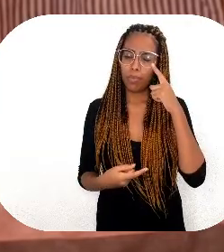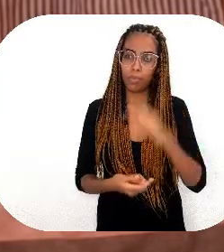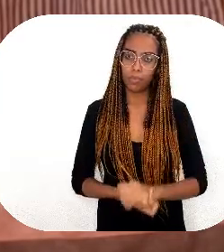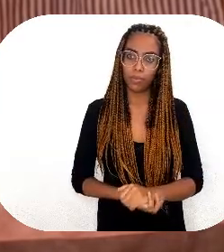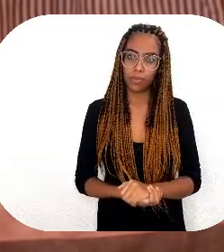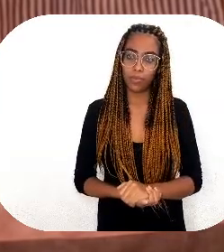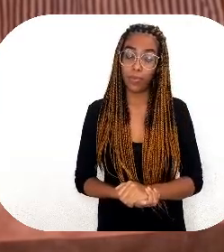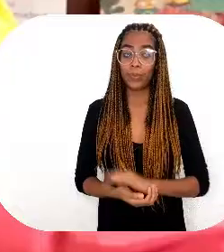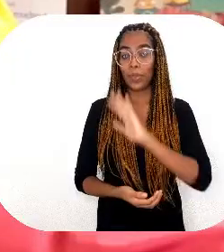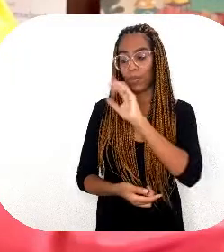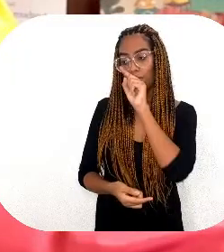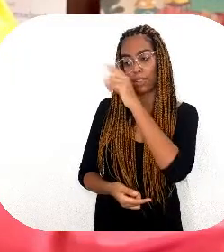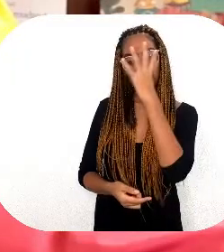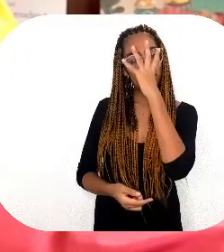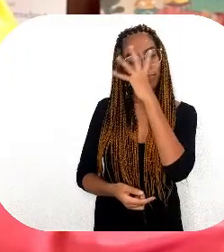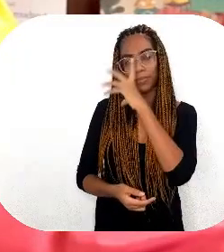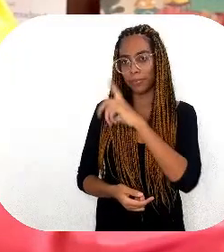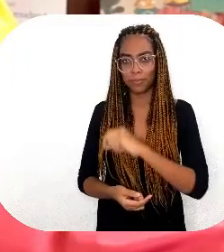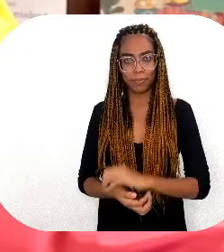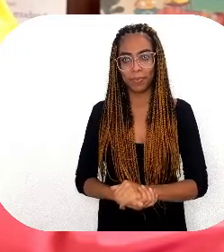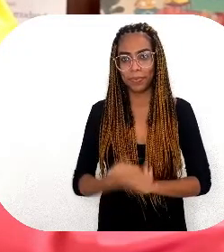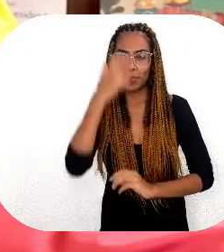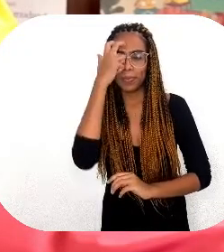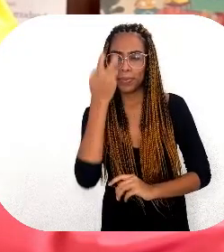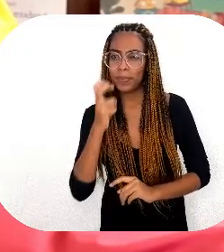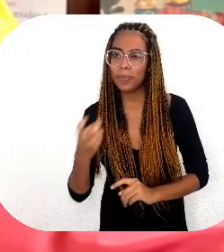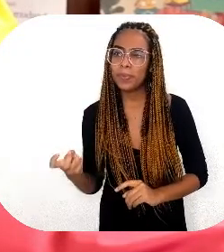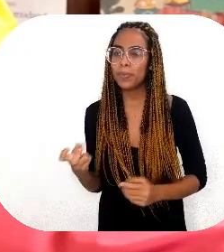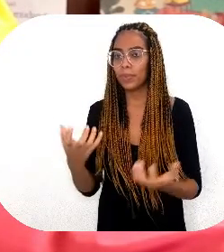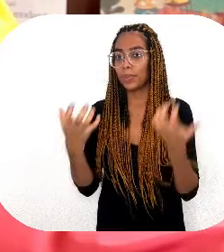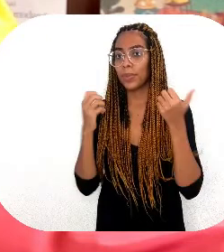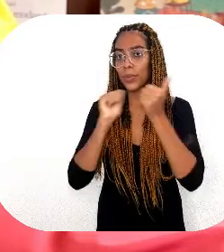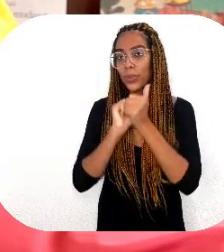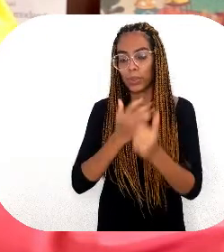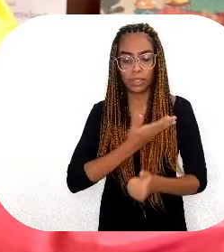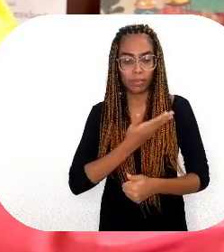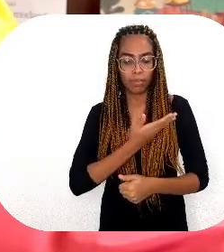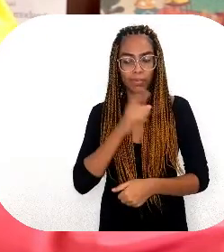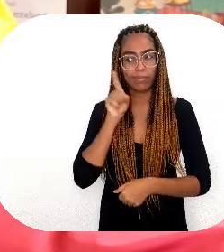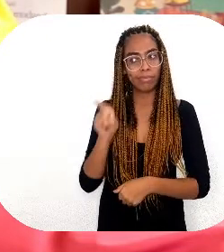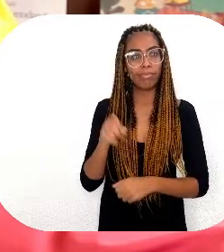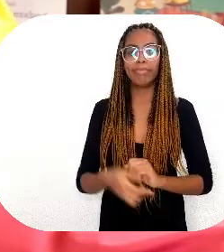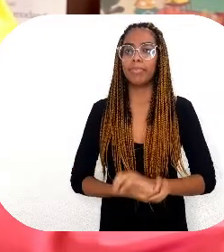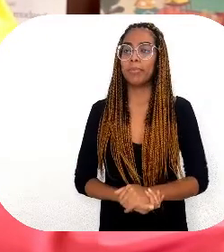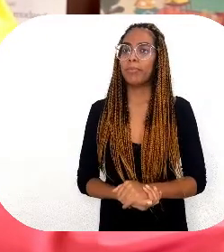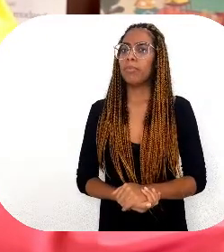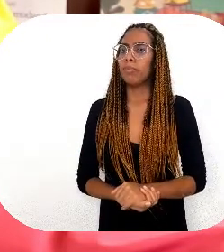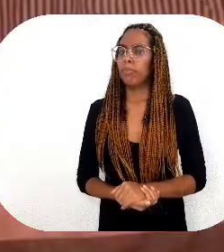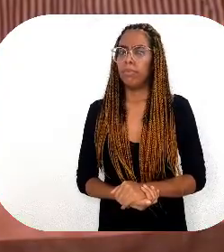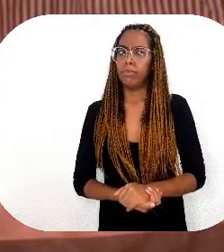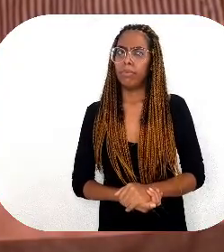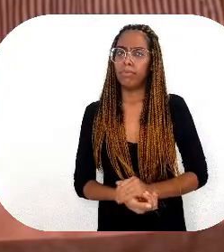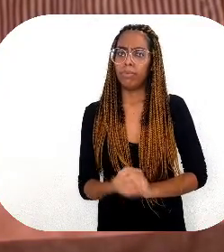você tá falando comigo? É porque você é assim tão bonitinho, tão esperto, e eu queria tanto ser seu